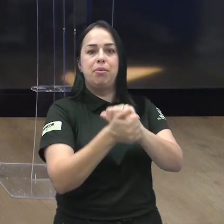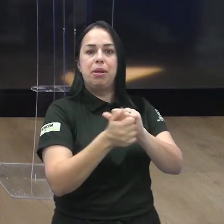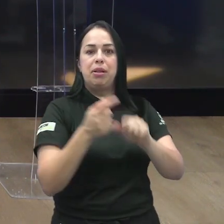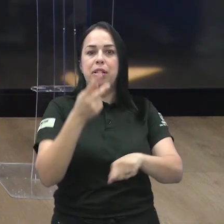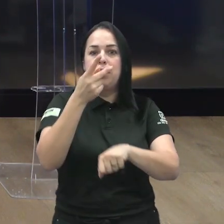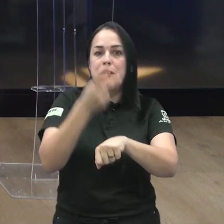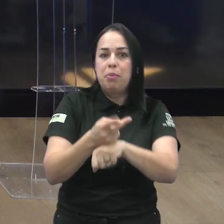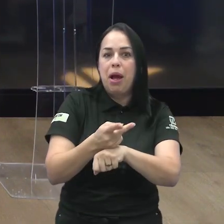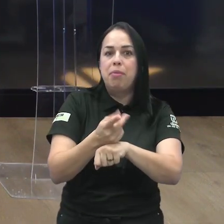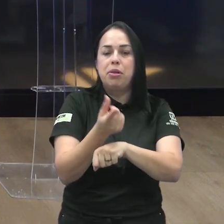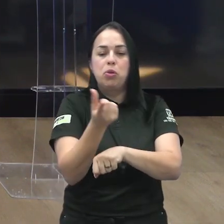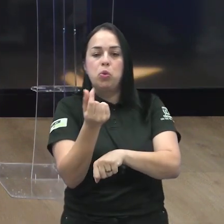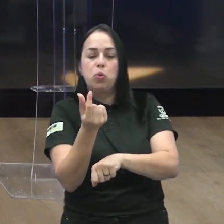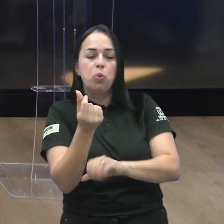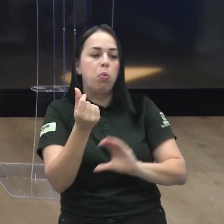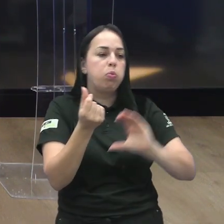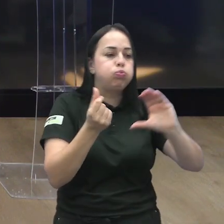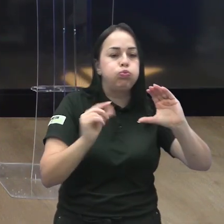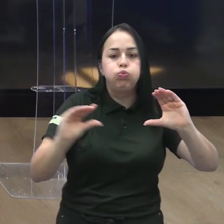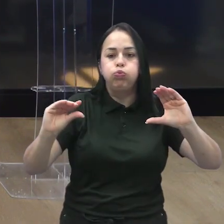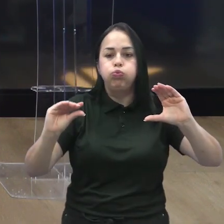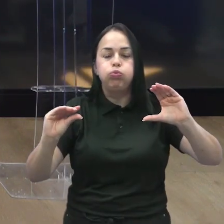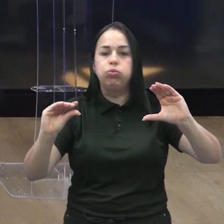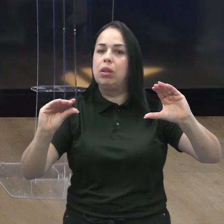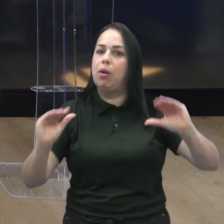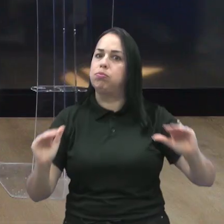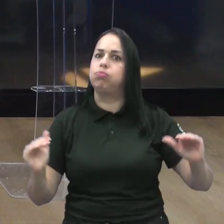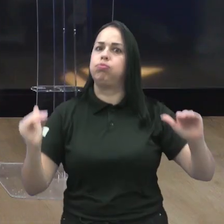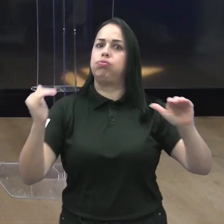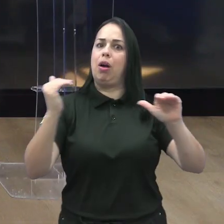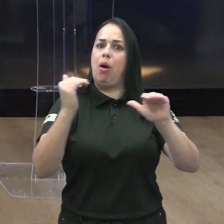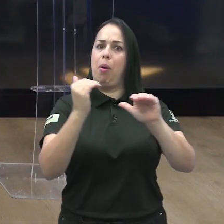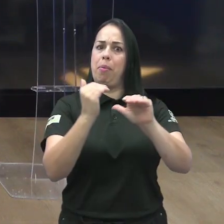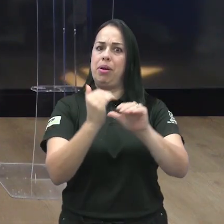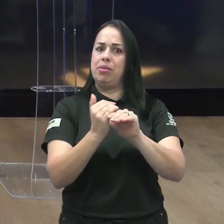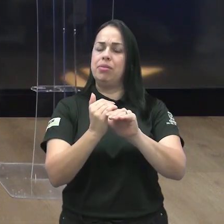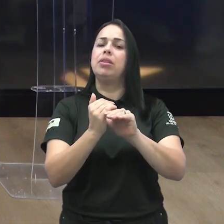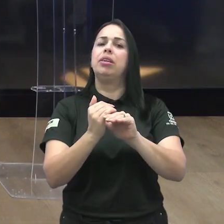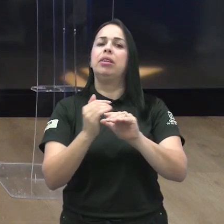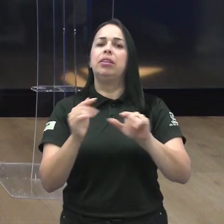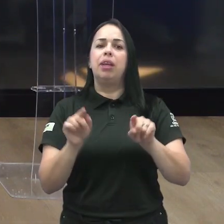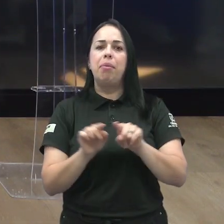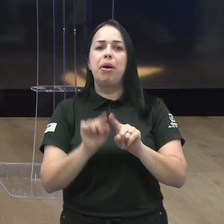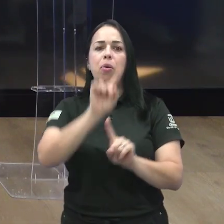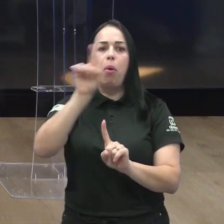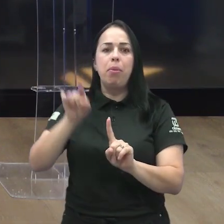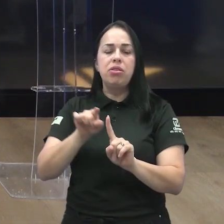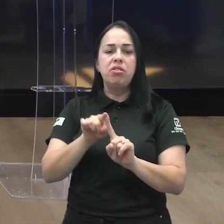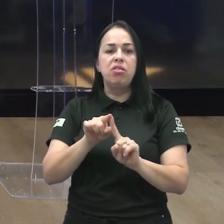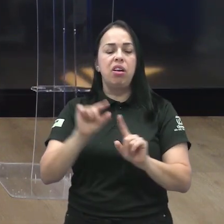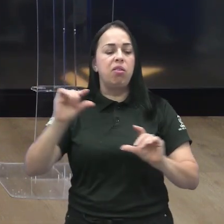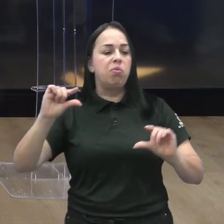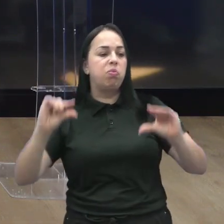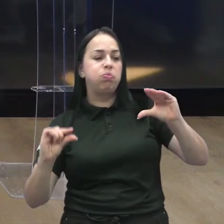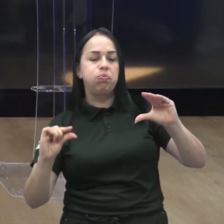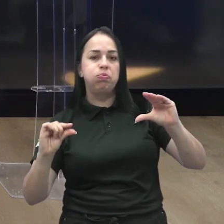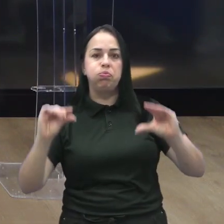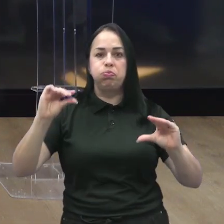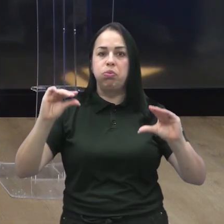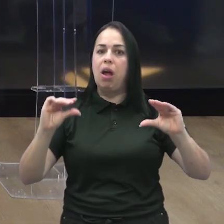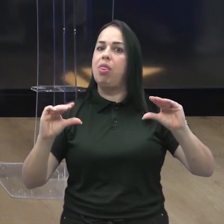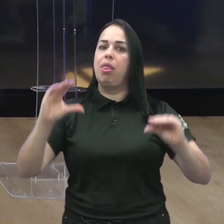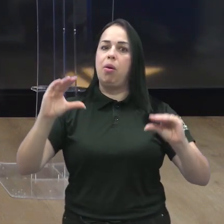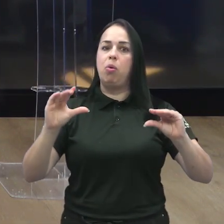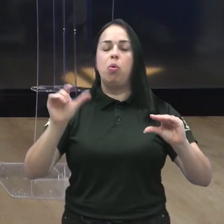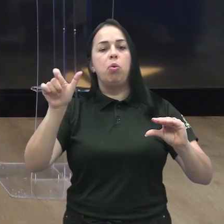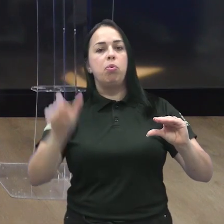gênero em premiações realizadas na cidade. A proposta tem como objetivo proibir o pagamento de valores diferentes para